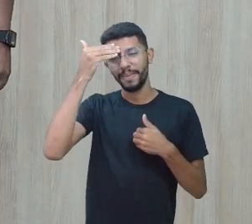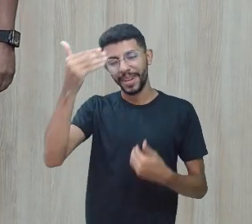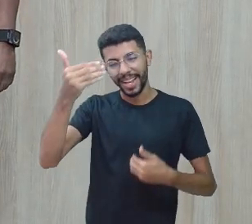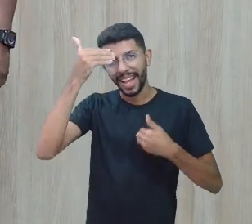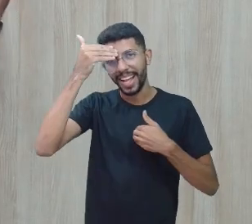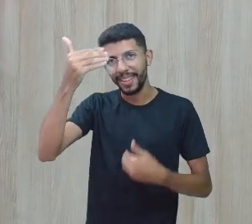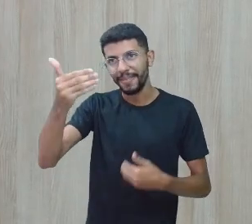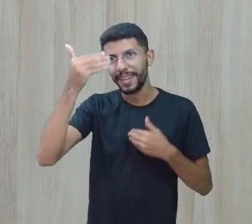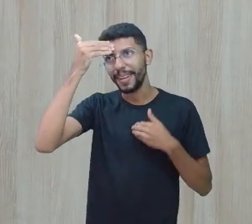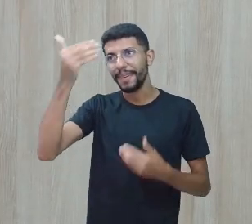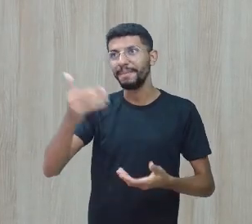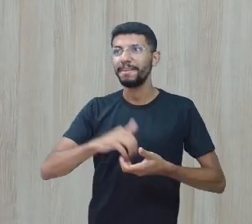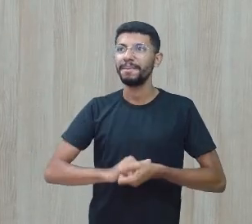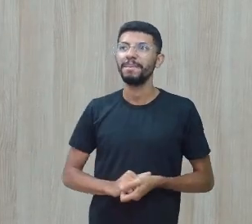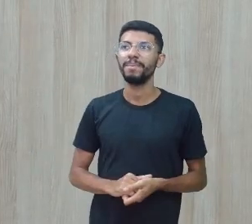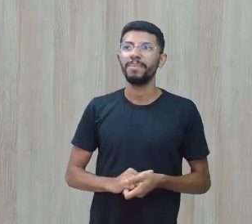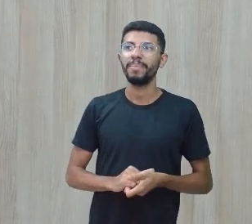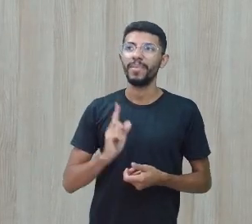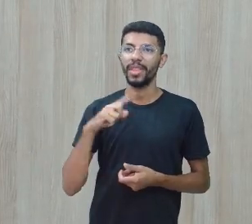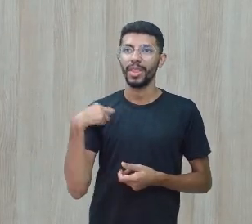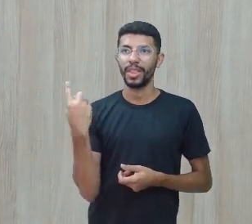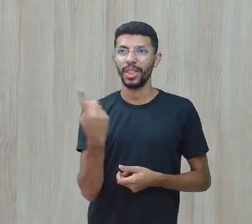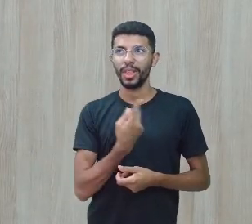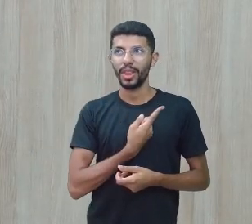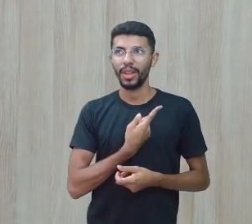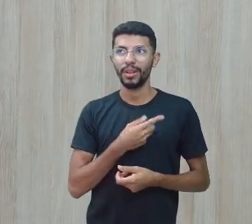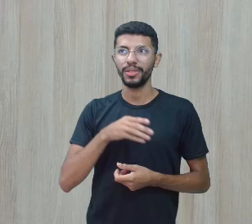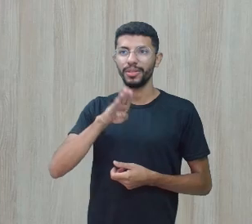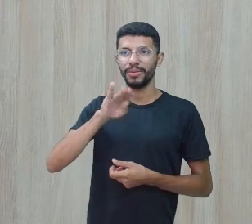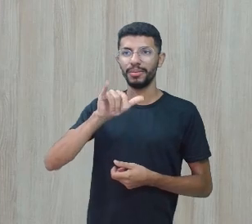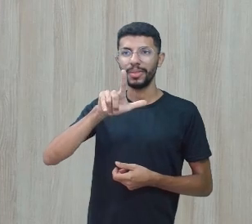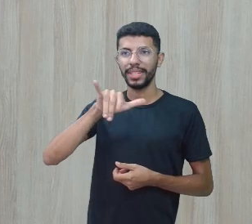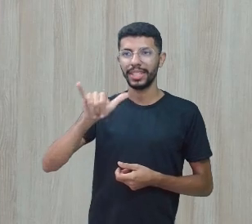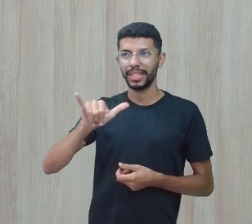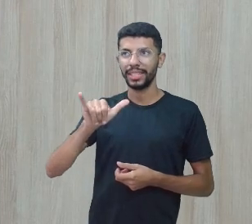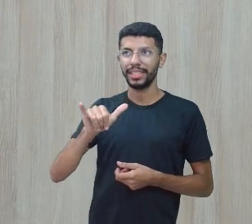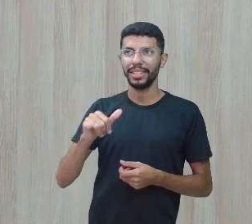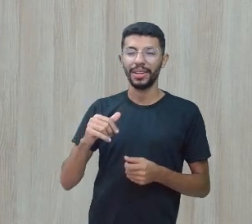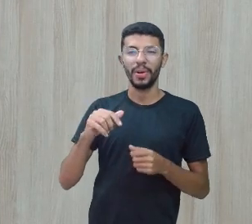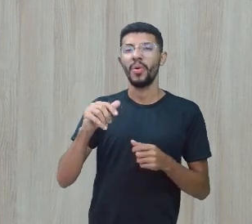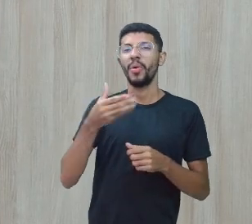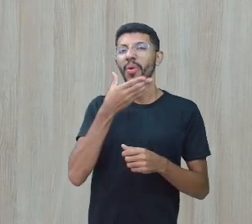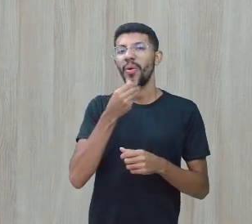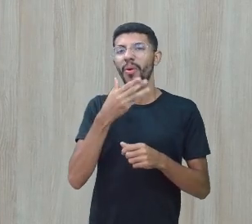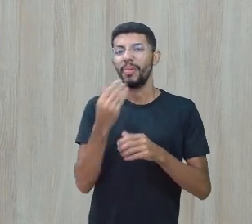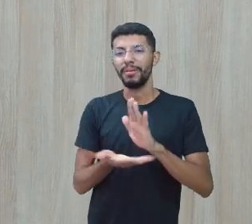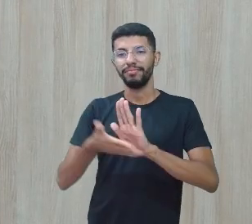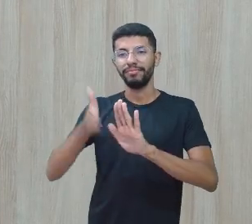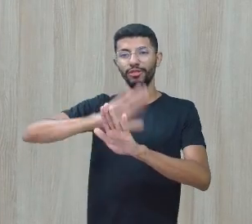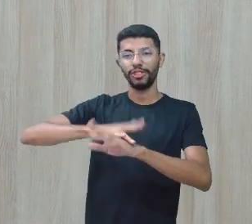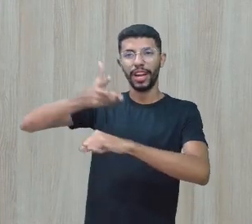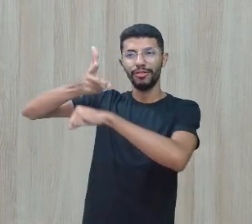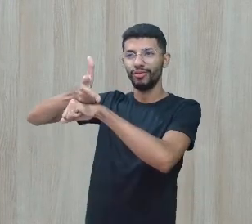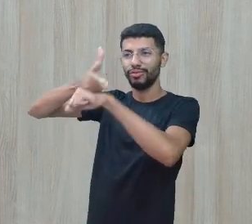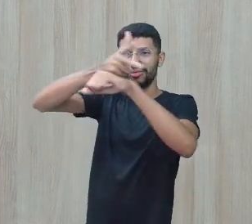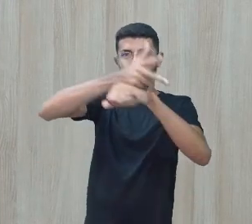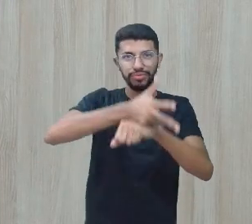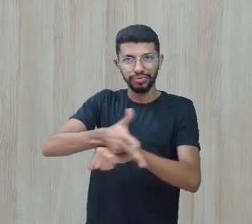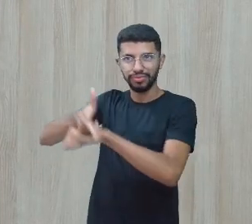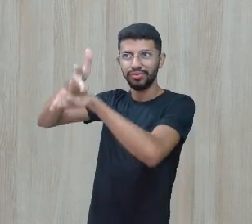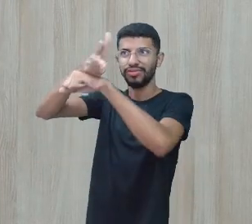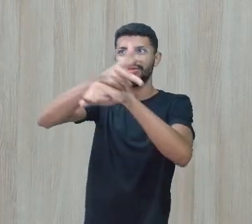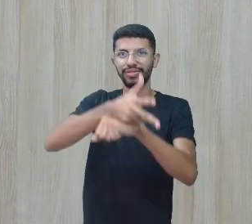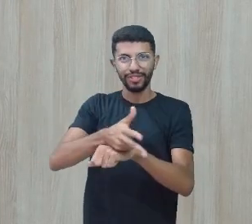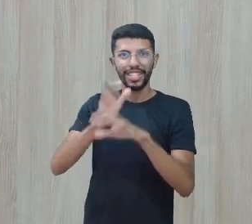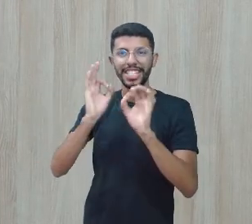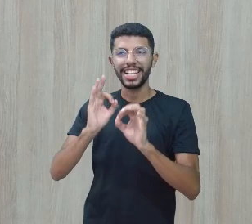obrigado. Gente, nosso Billy aqui, o rapaz que trabalha com as câmeras, que faz toda a